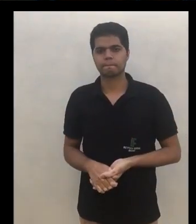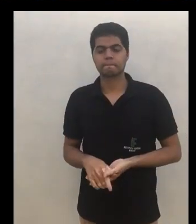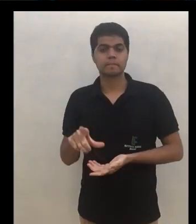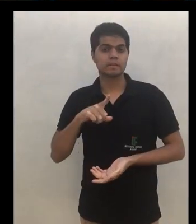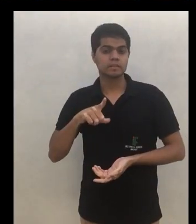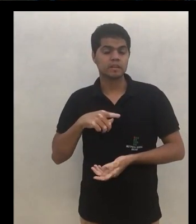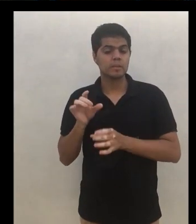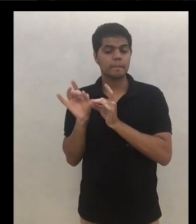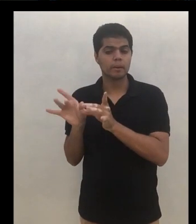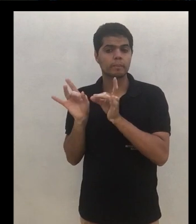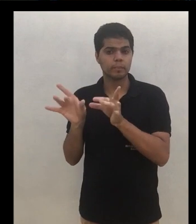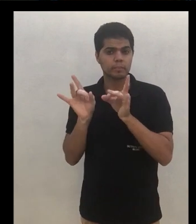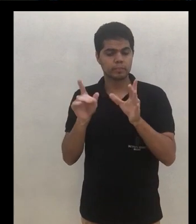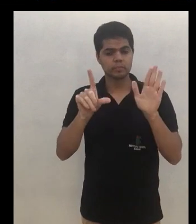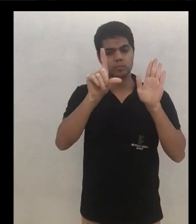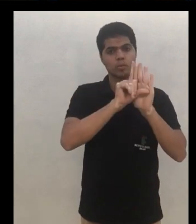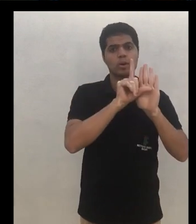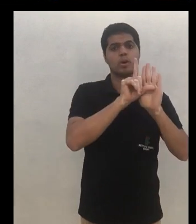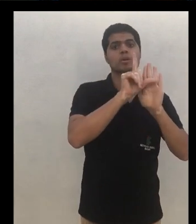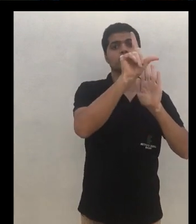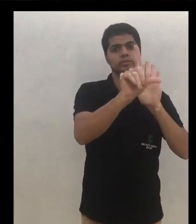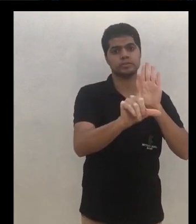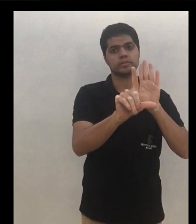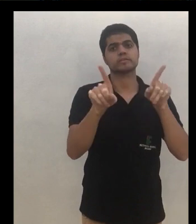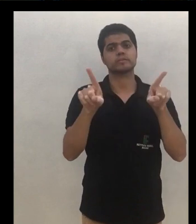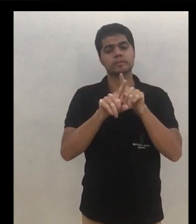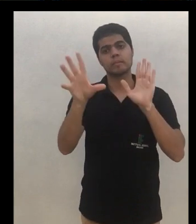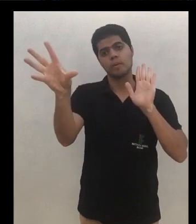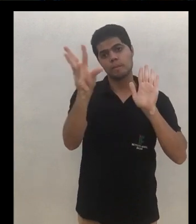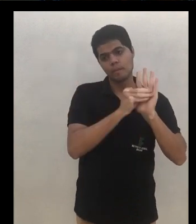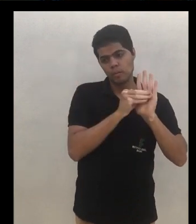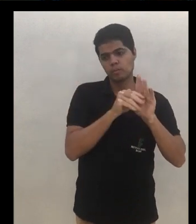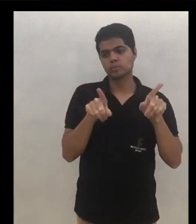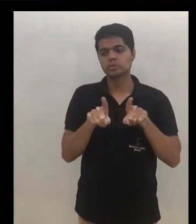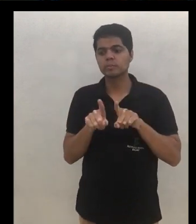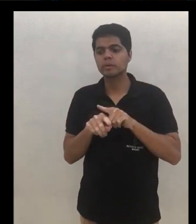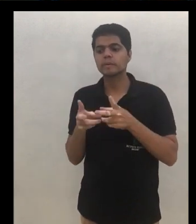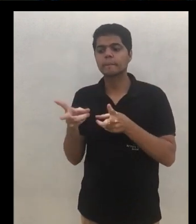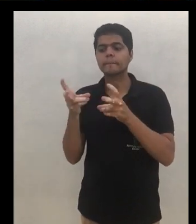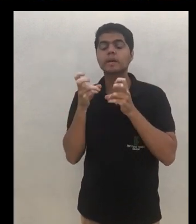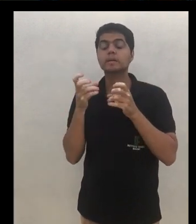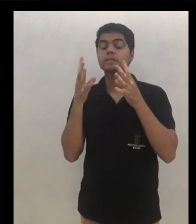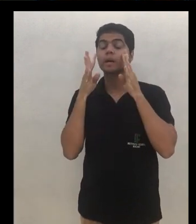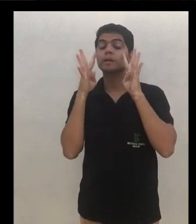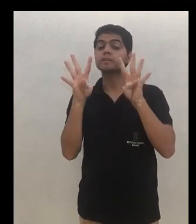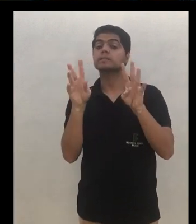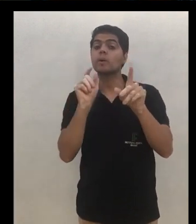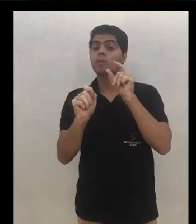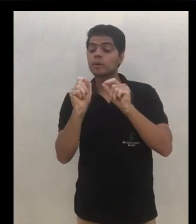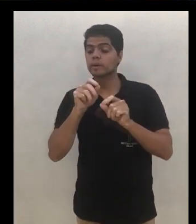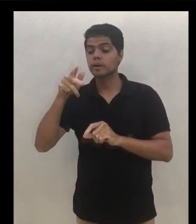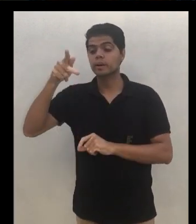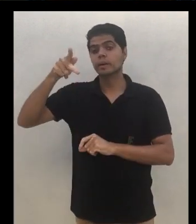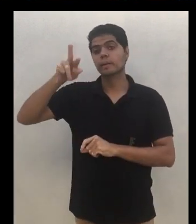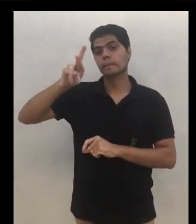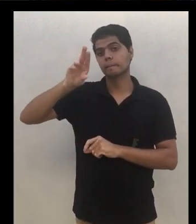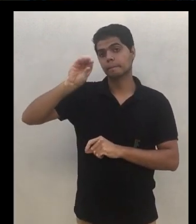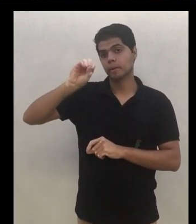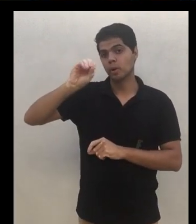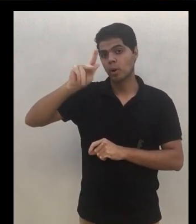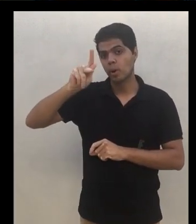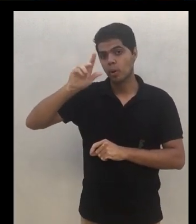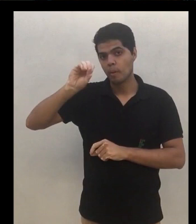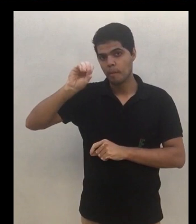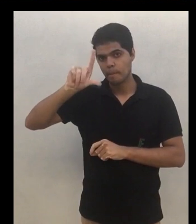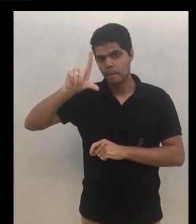todos devem estar dentro da legislação. A gente colocou a relação do anexo 2 aqui, né? A gente chama a atenção da própolis, que é o